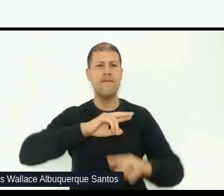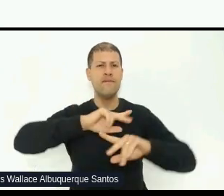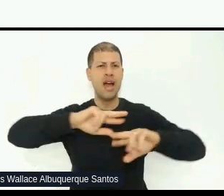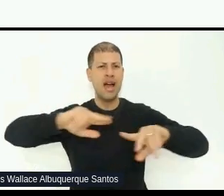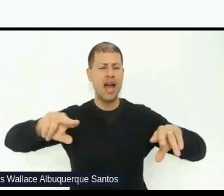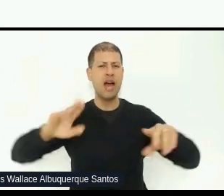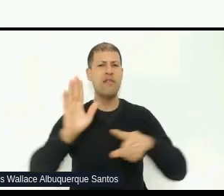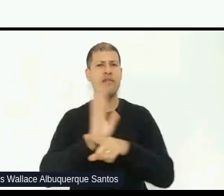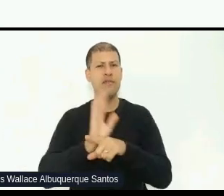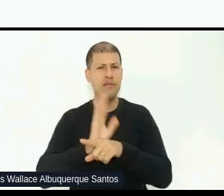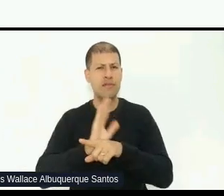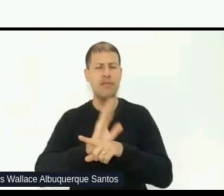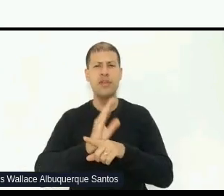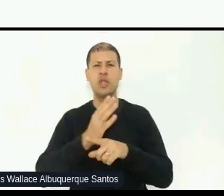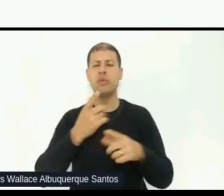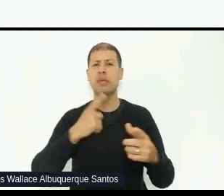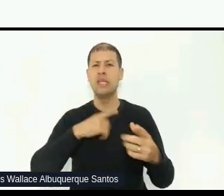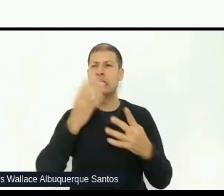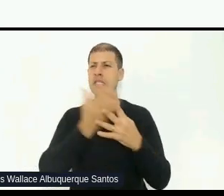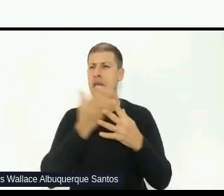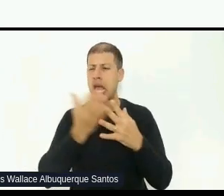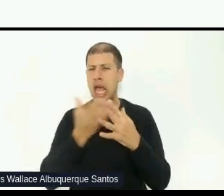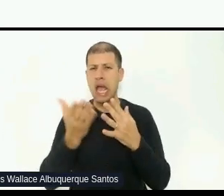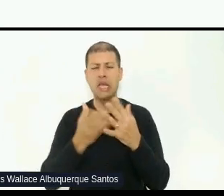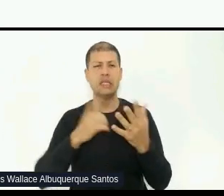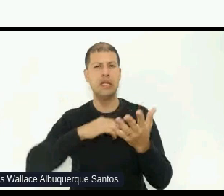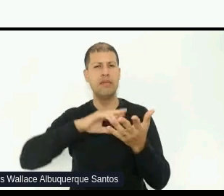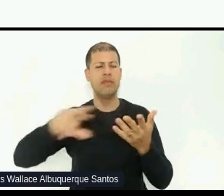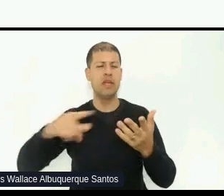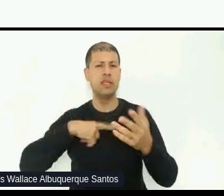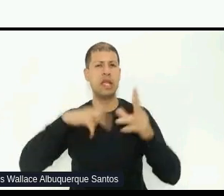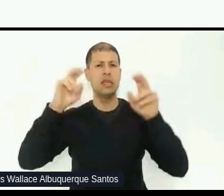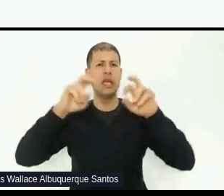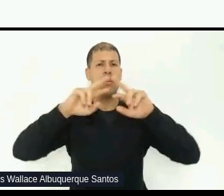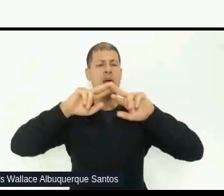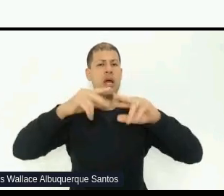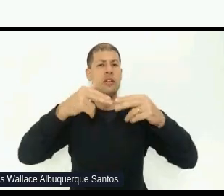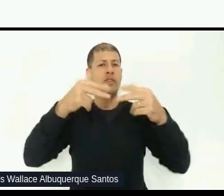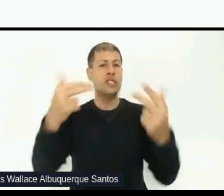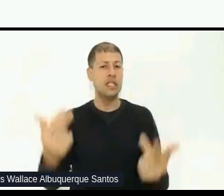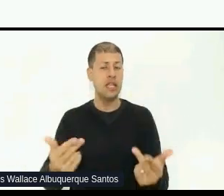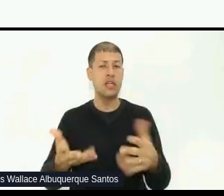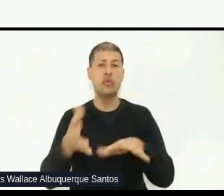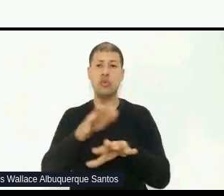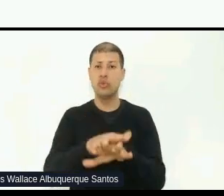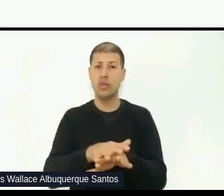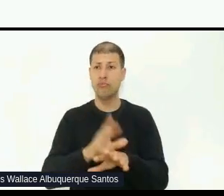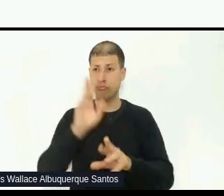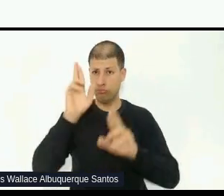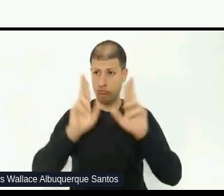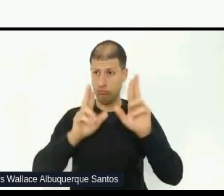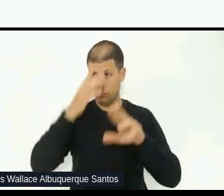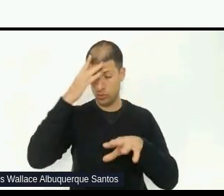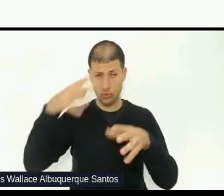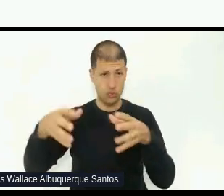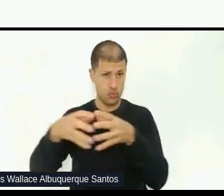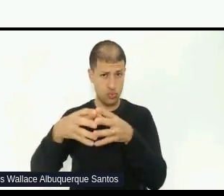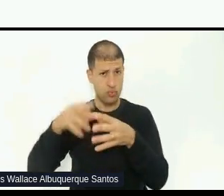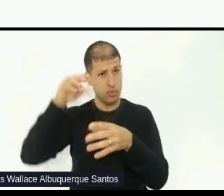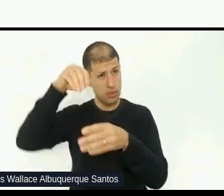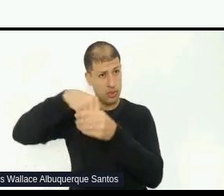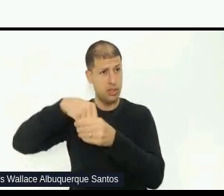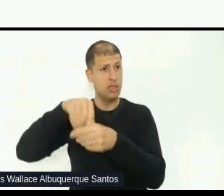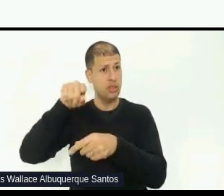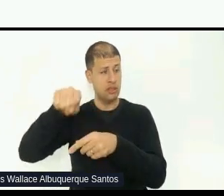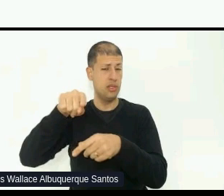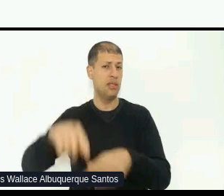séries, documentários envolvendo o tema diversidade e inclusão, sendo liderados por pessoas que estão dentro dos grupos minorizados. Tá?